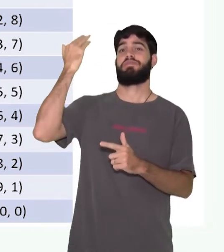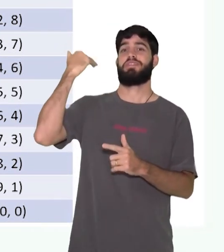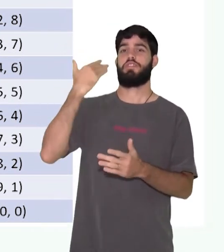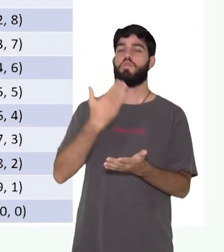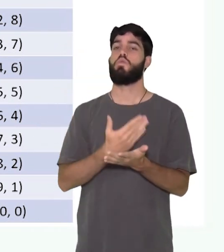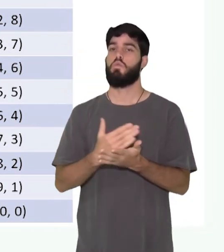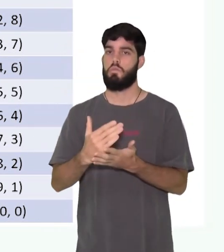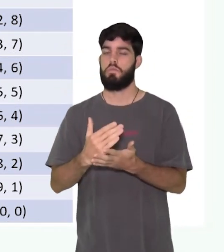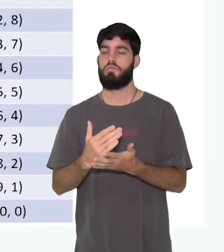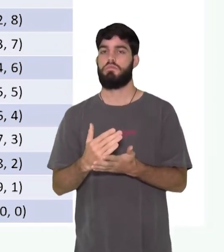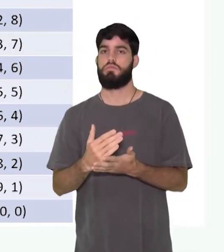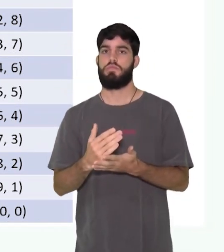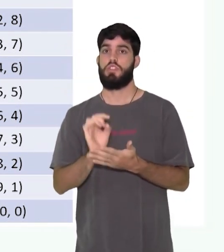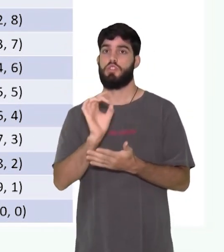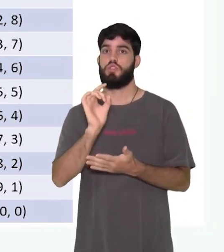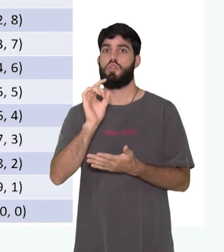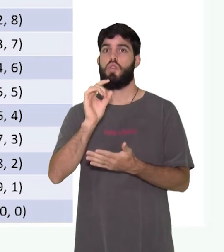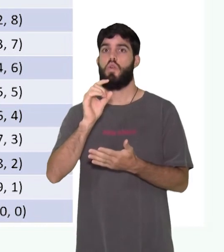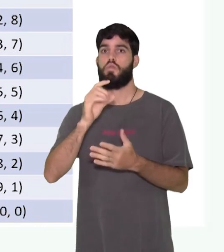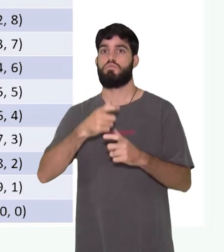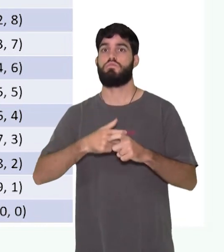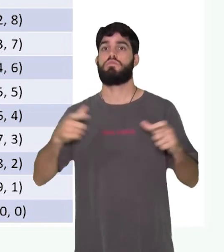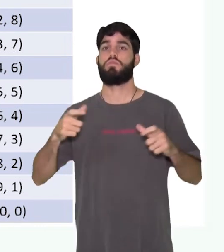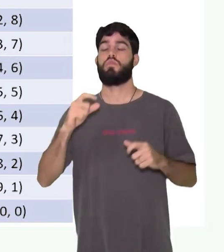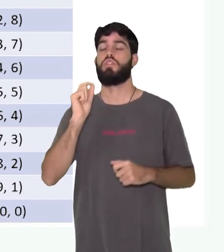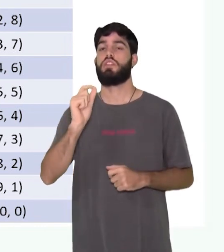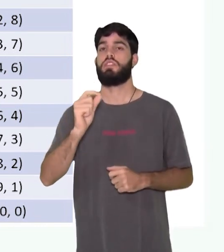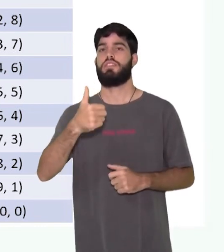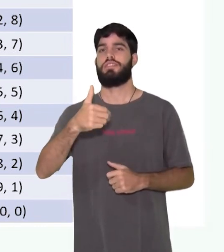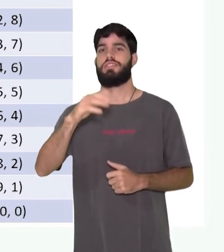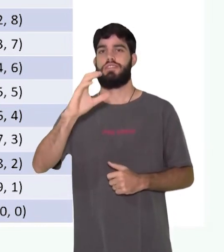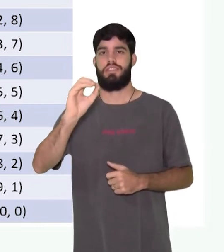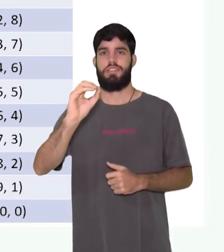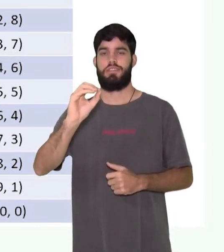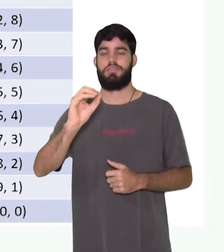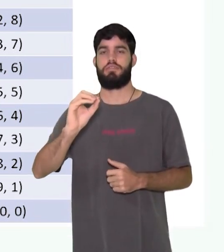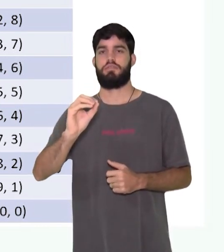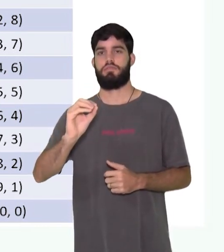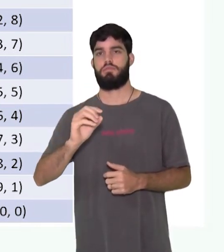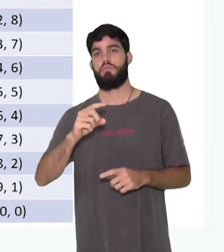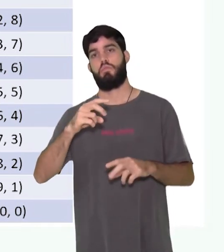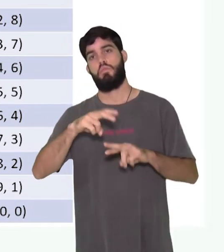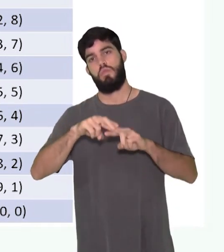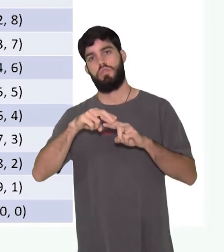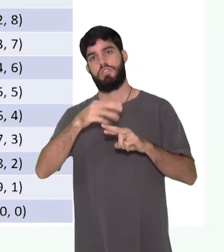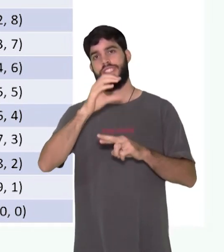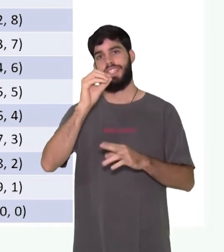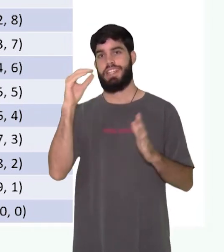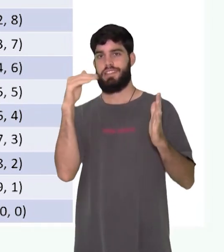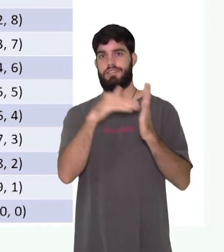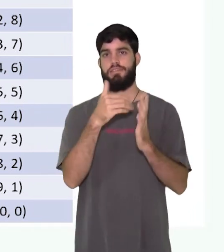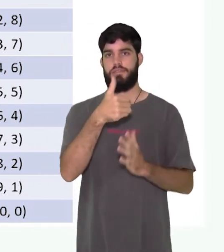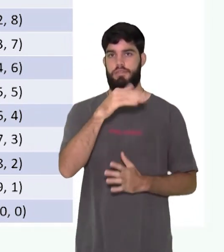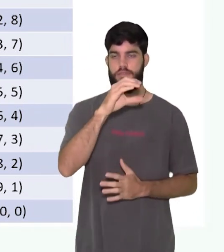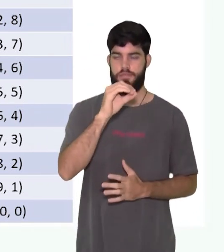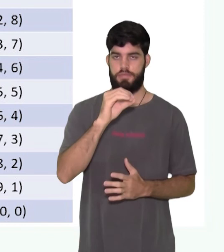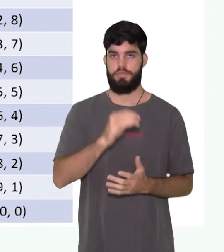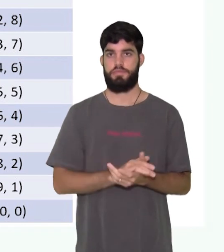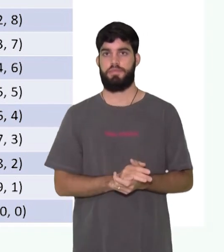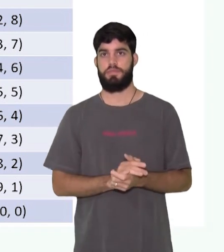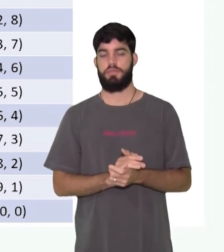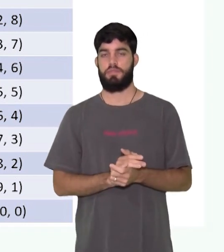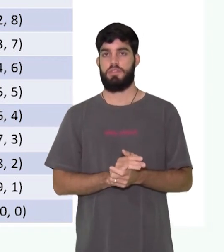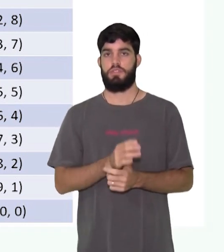podemos ter apenas dez veículos no estacionamento por isso que varia de 0 a 10 no